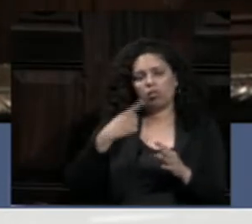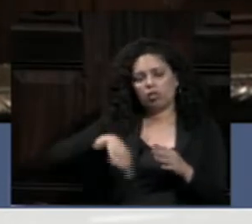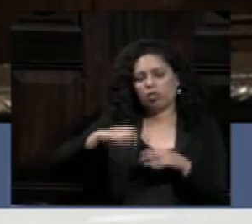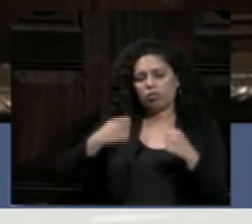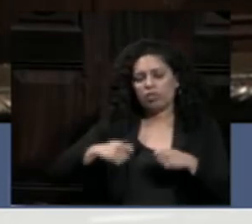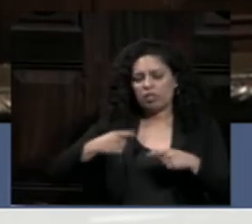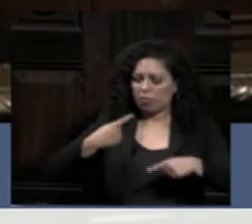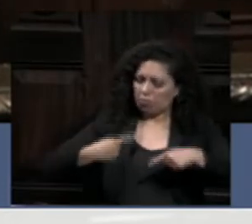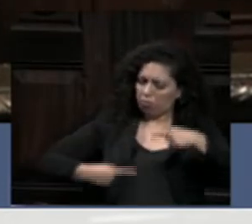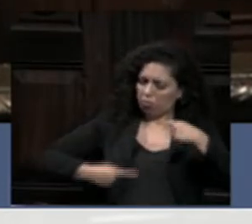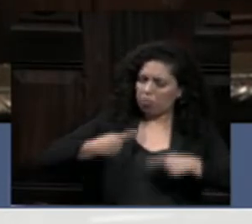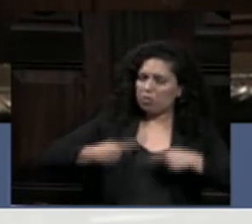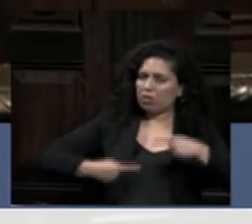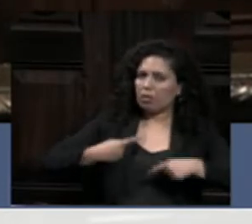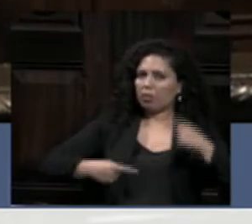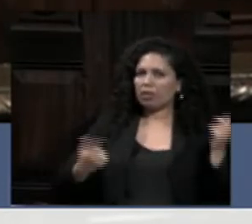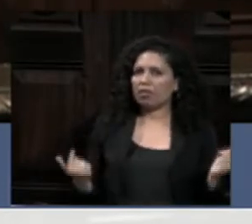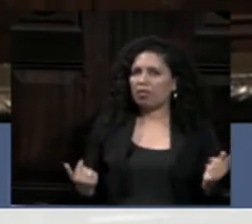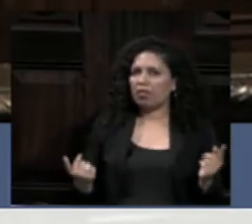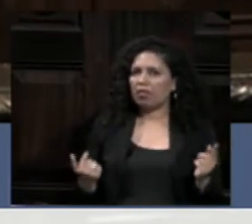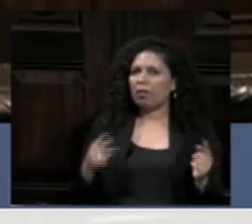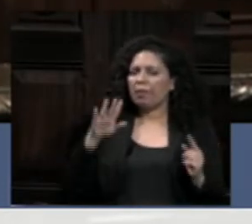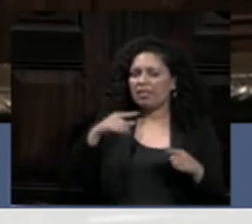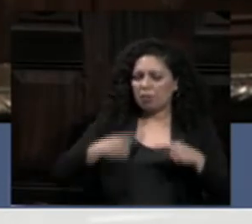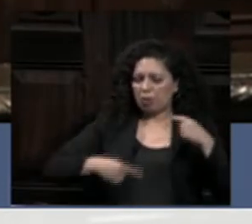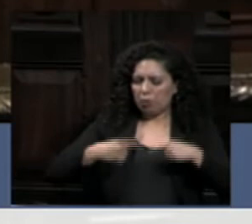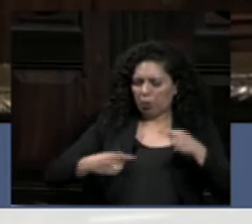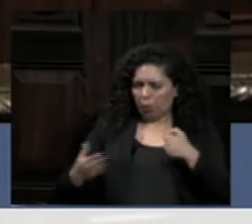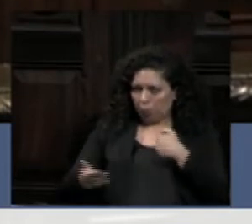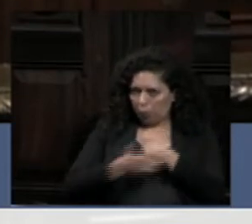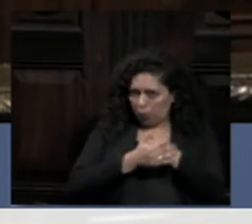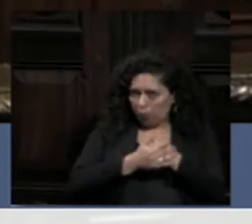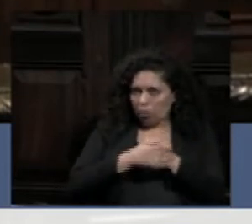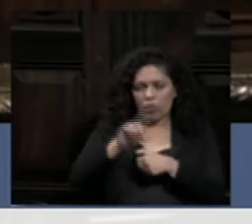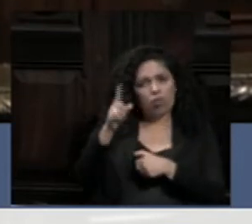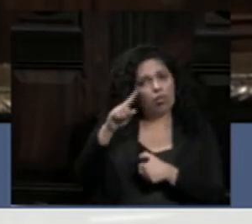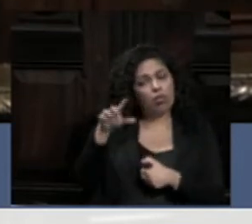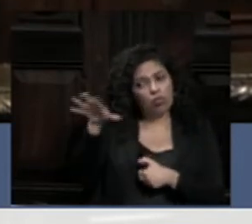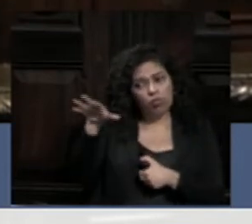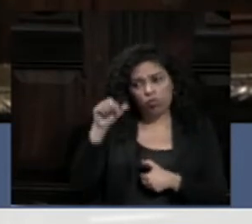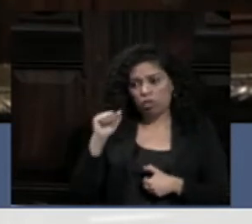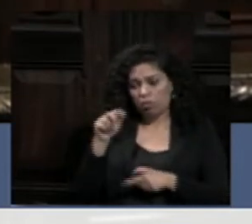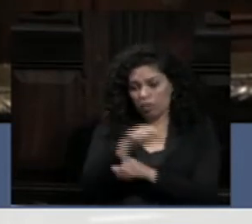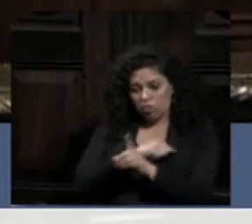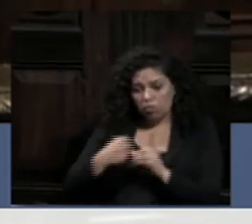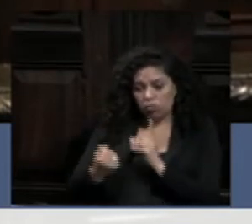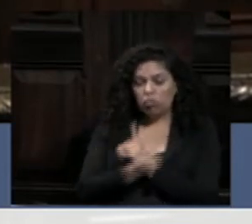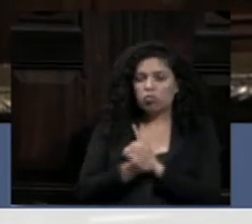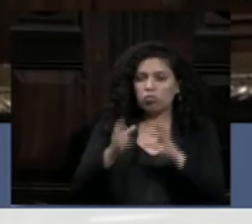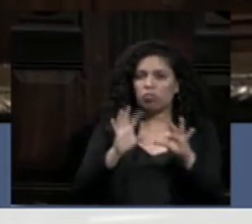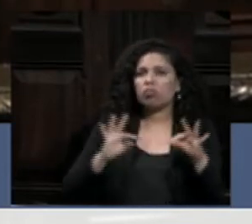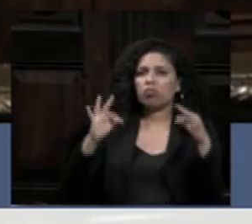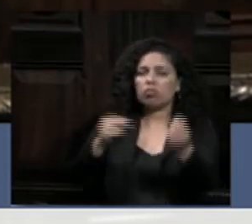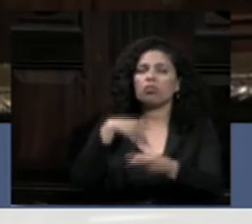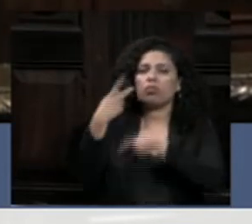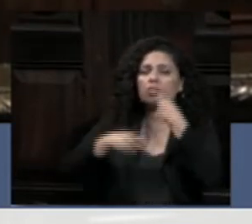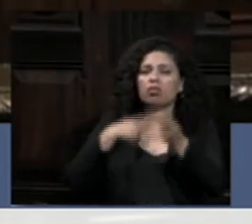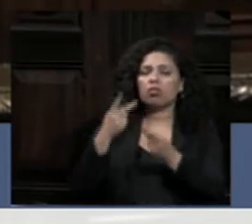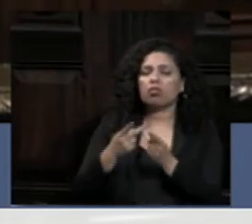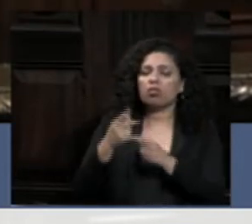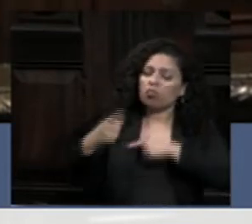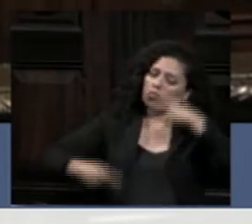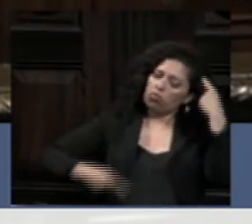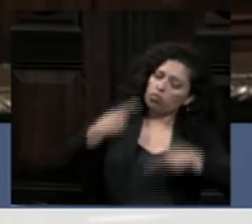admitimos debates em gabinete. É preciso chamar a população para discutir, é preciso construir com elas, porque a